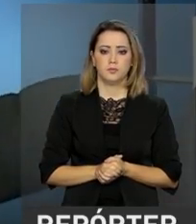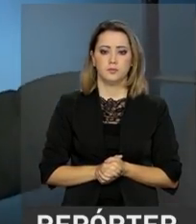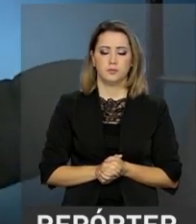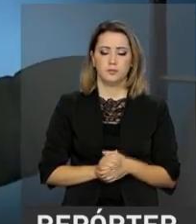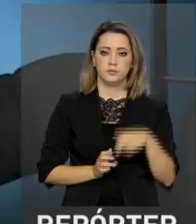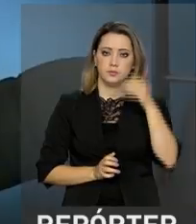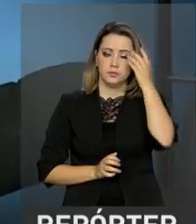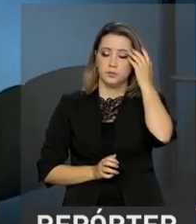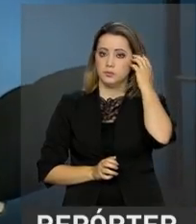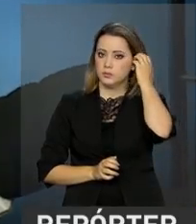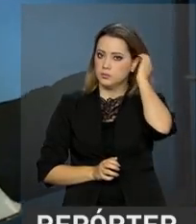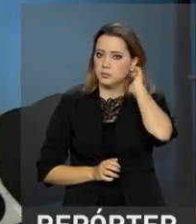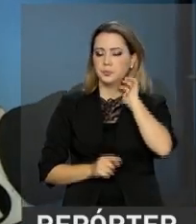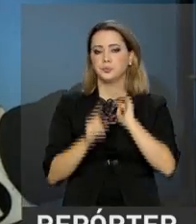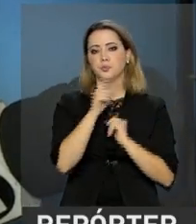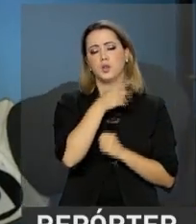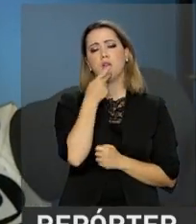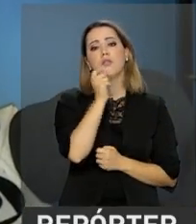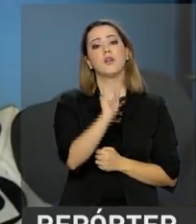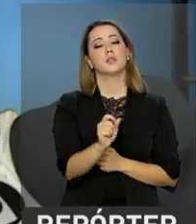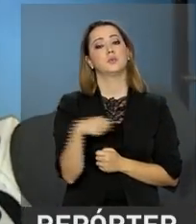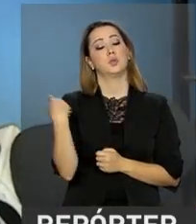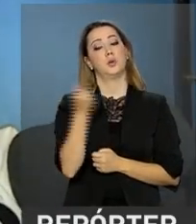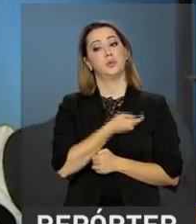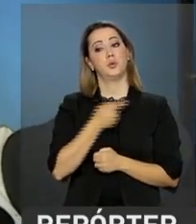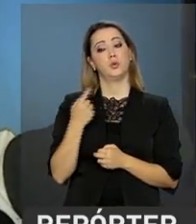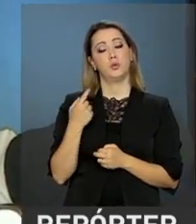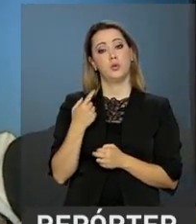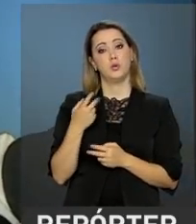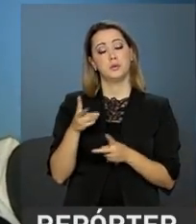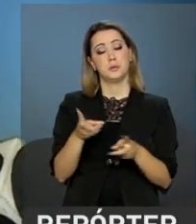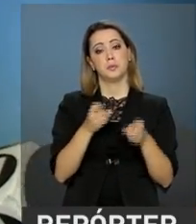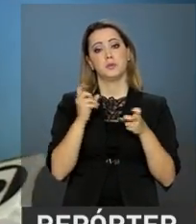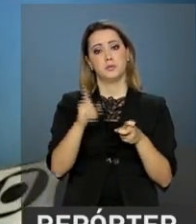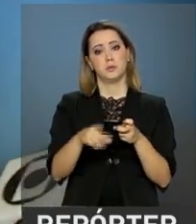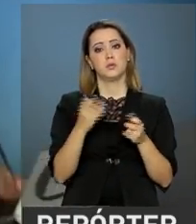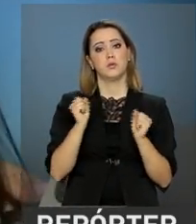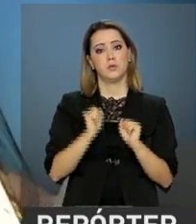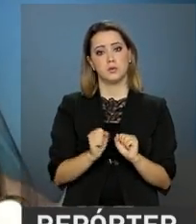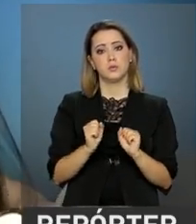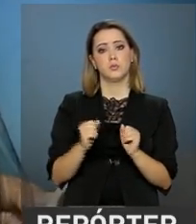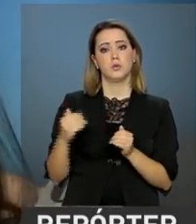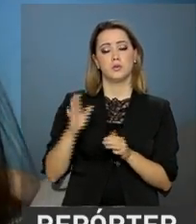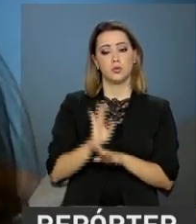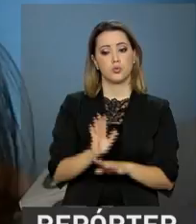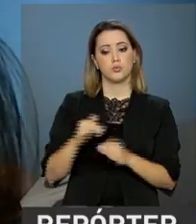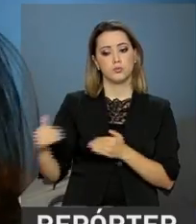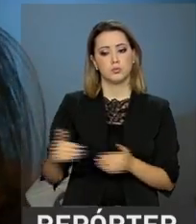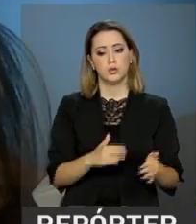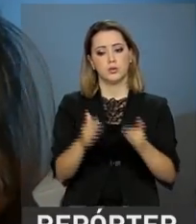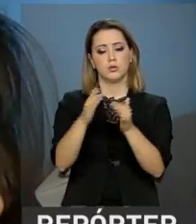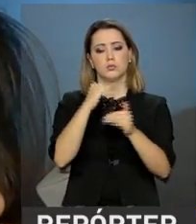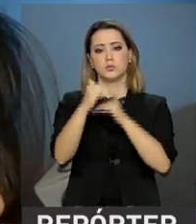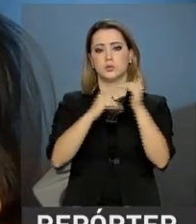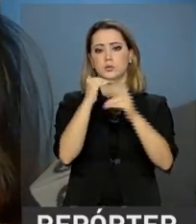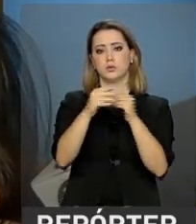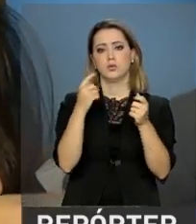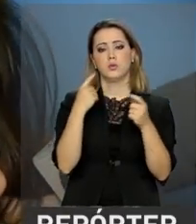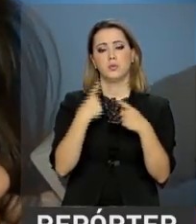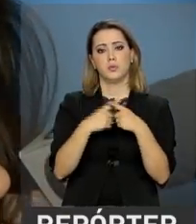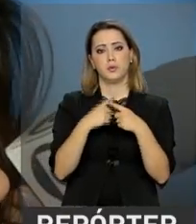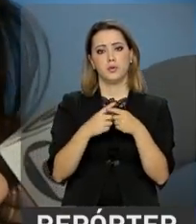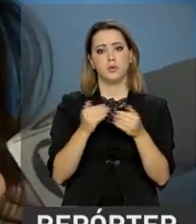A nossa expectativa é que isso vai consolidar a trajetória de aquecimento, exatamente porque vai manter o nível de